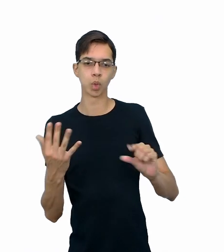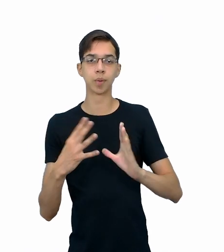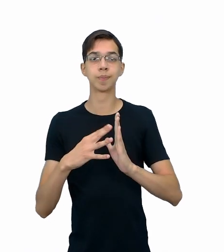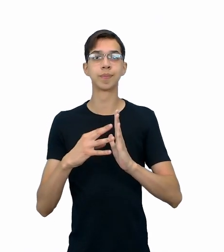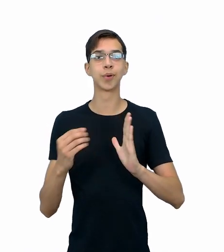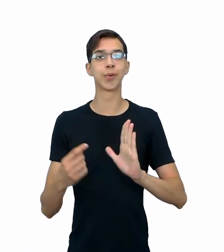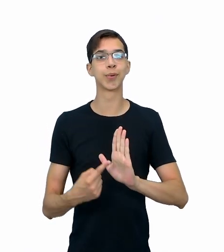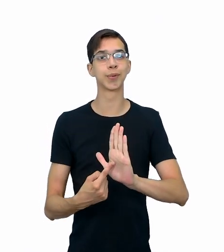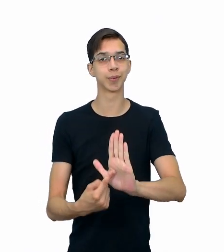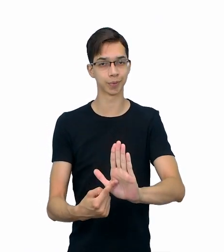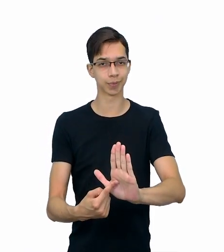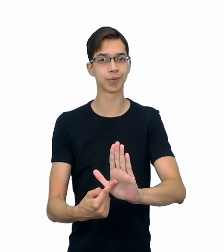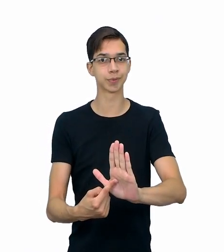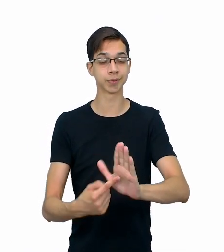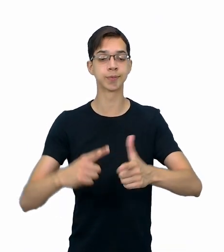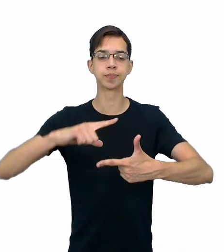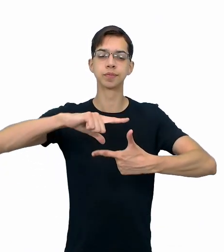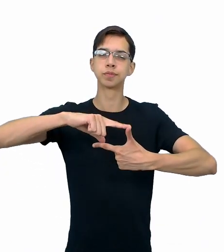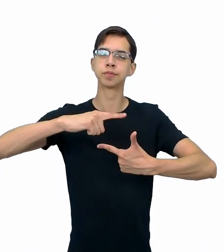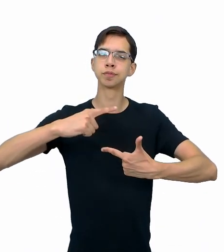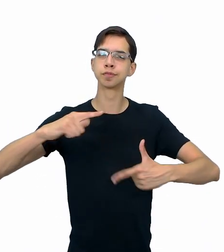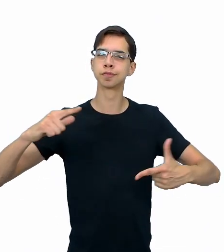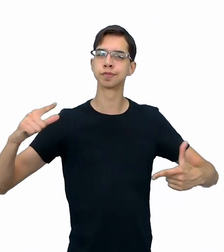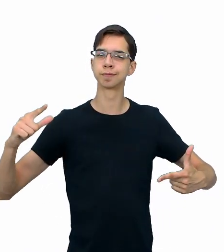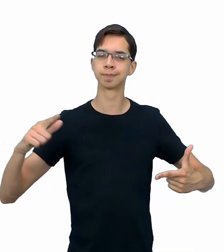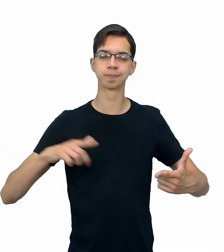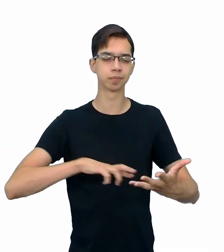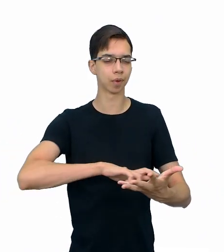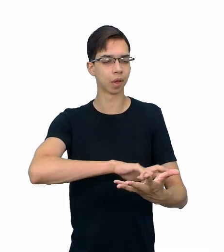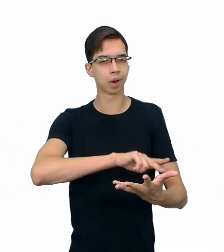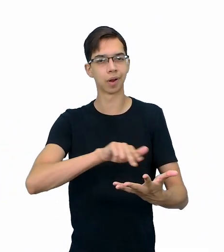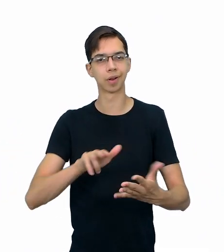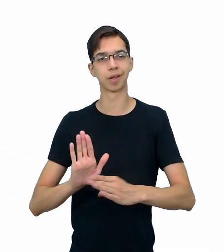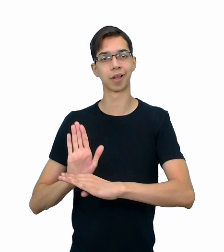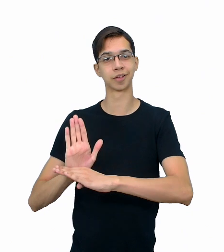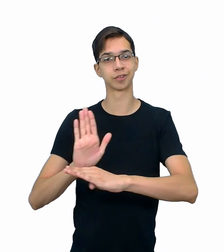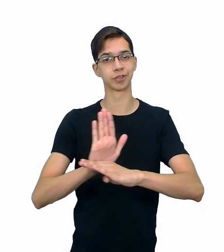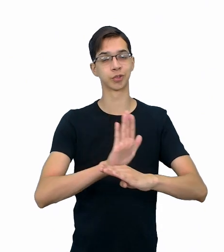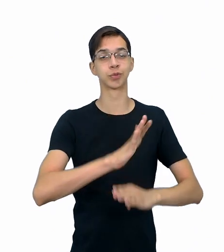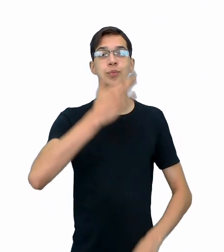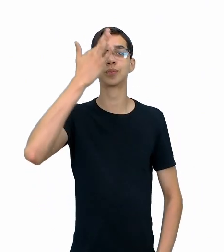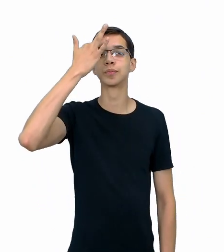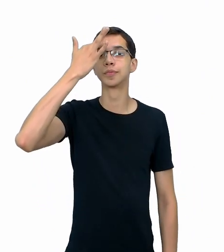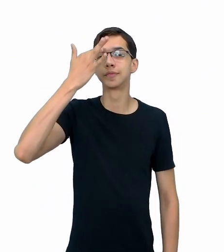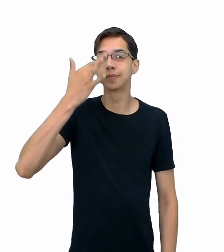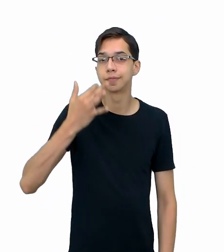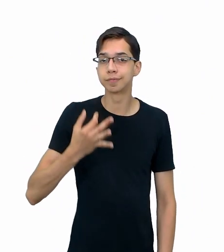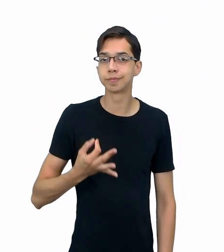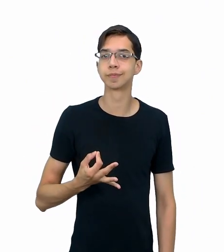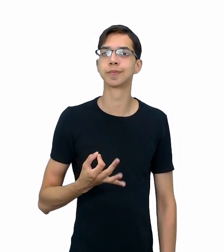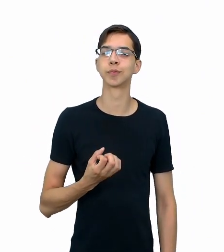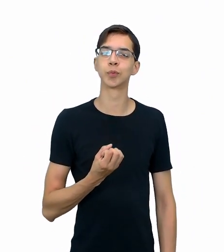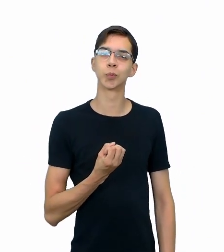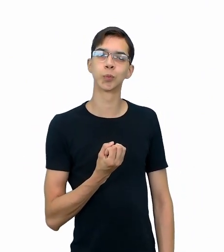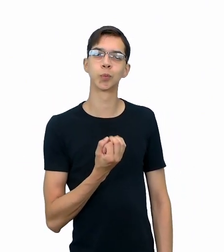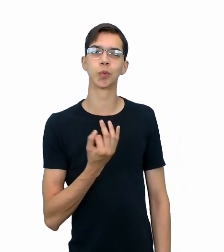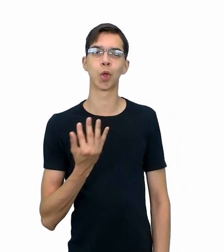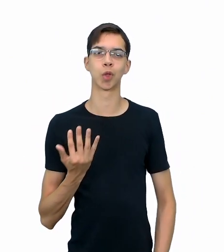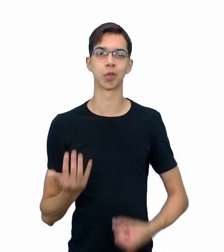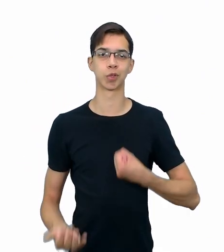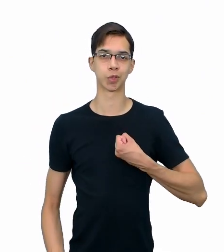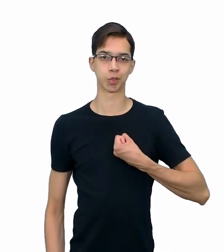as figuras geométricas, elas podem auxiliar na compreensão aí dos números racionais,